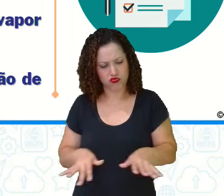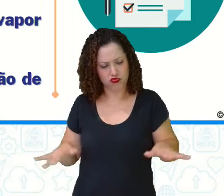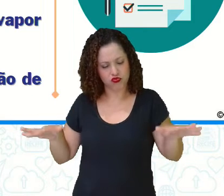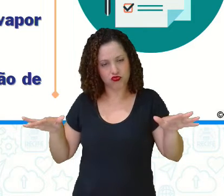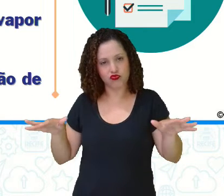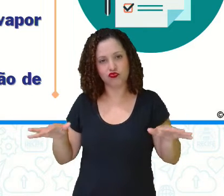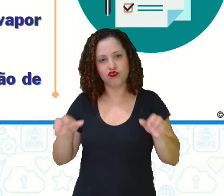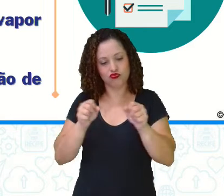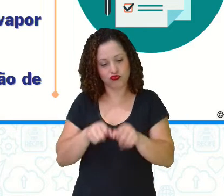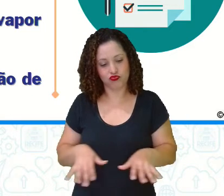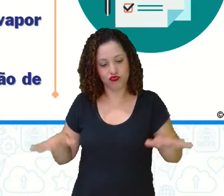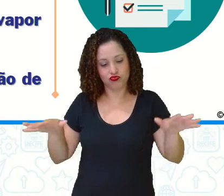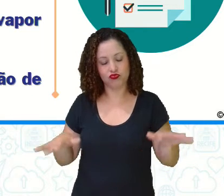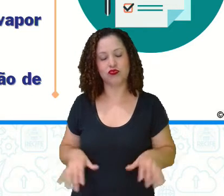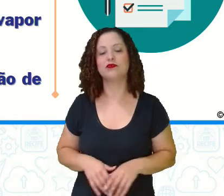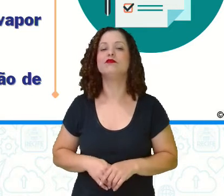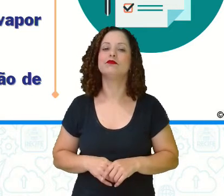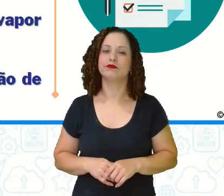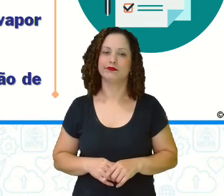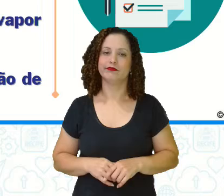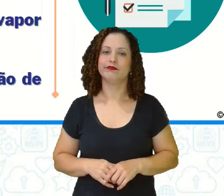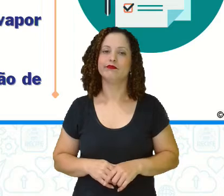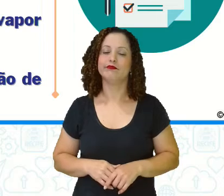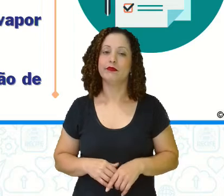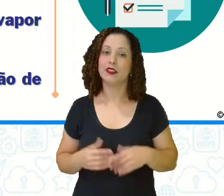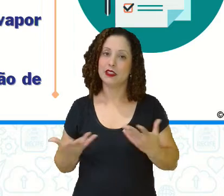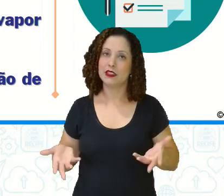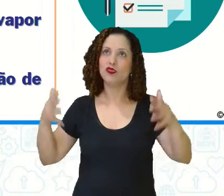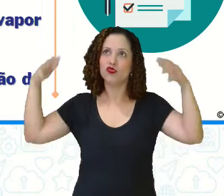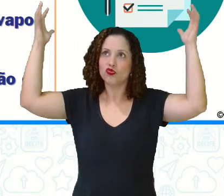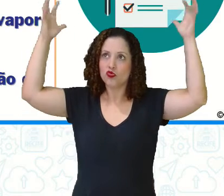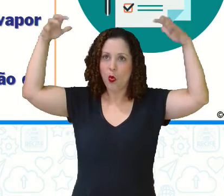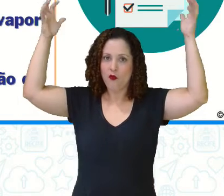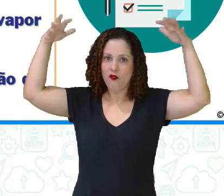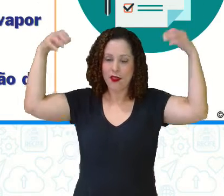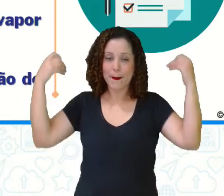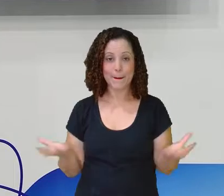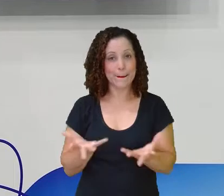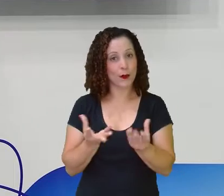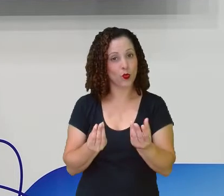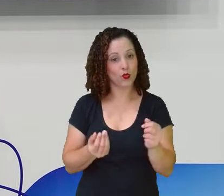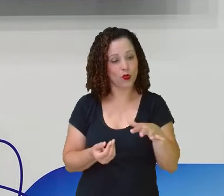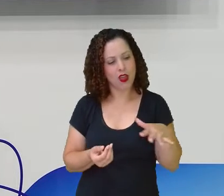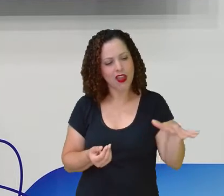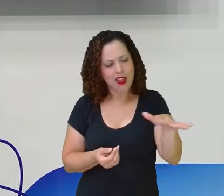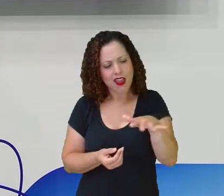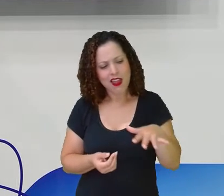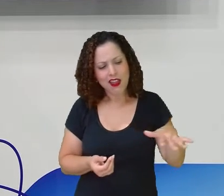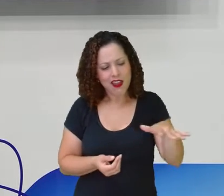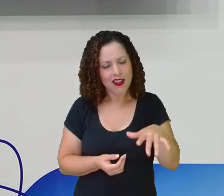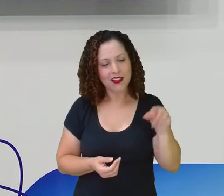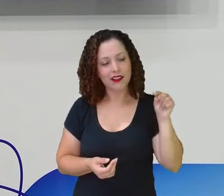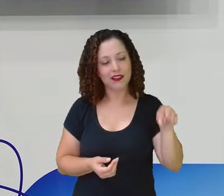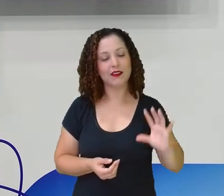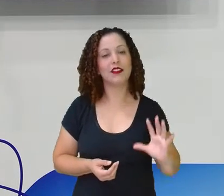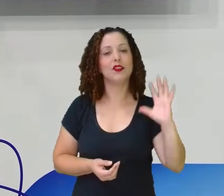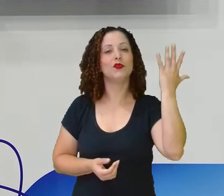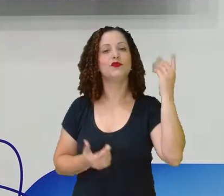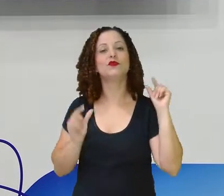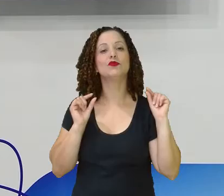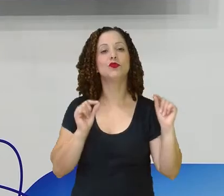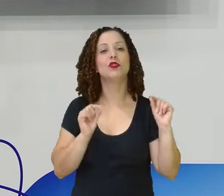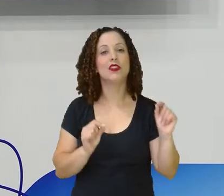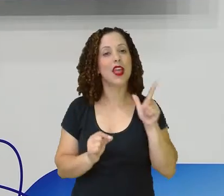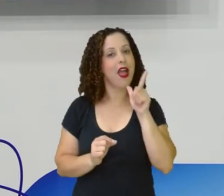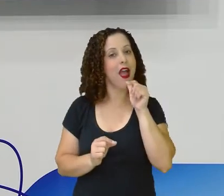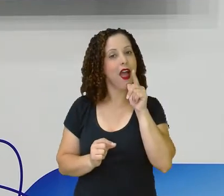a distribuição dos seres vivos. Se chover muito numa determinada região, o que pode acontecer? A